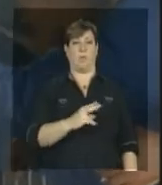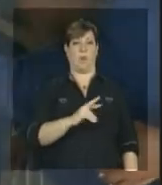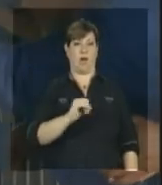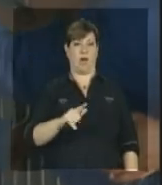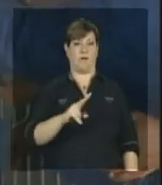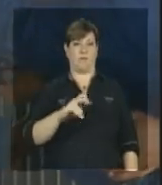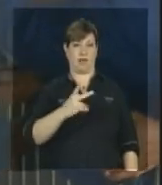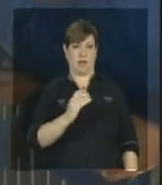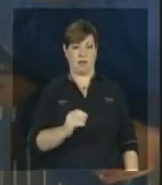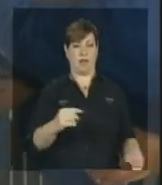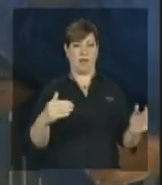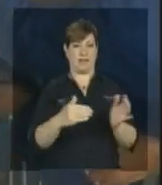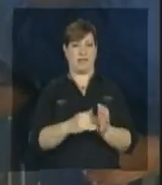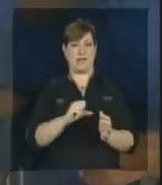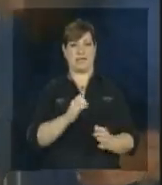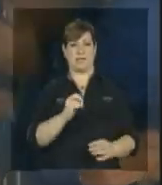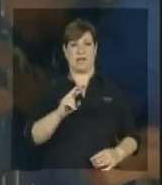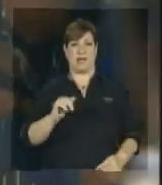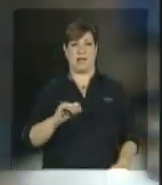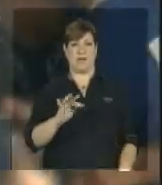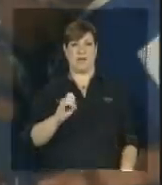à Serra do Félix.